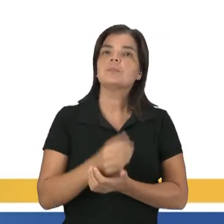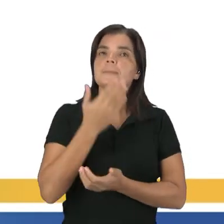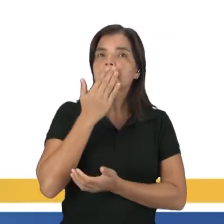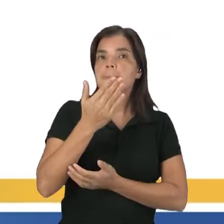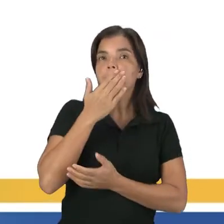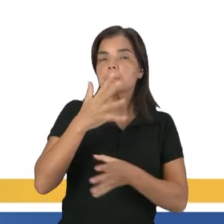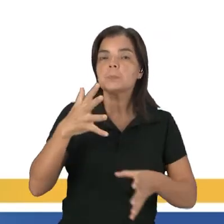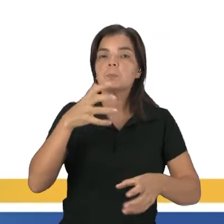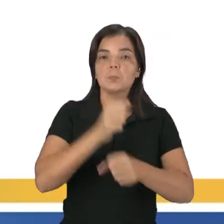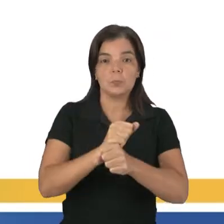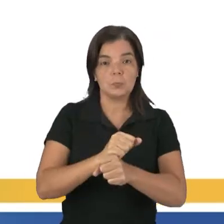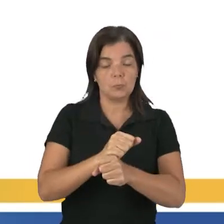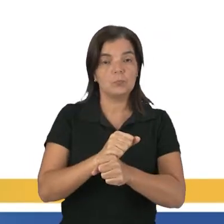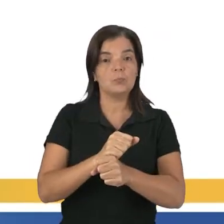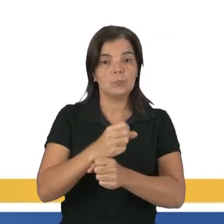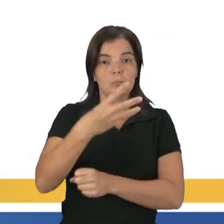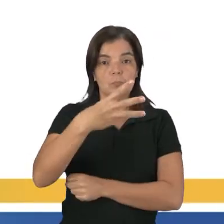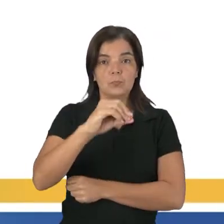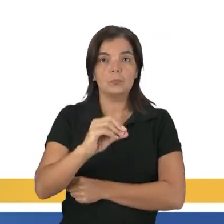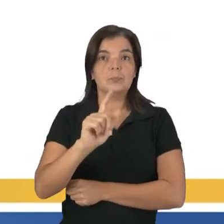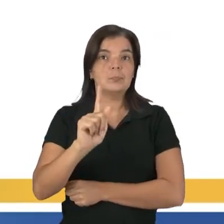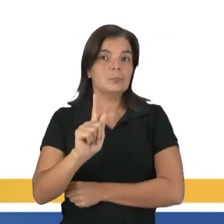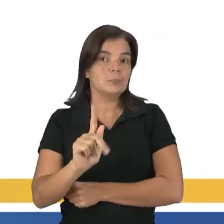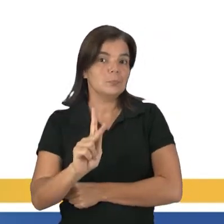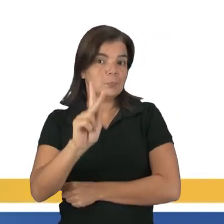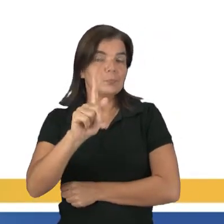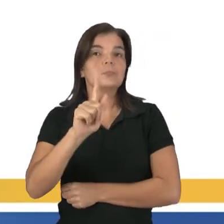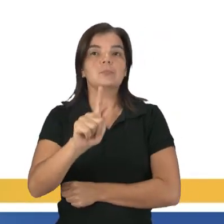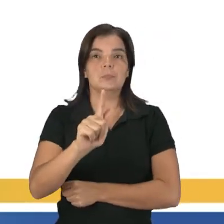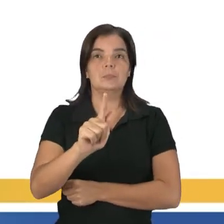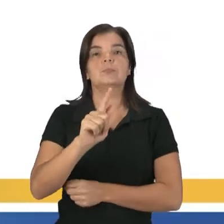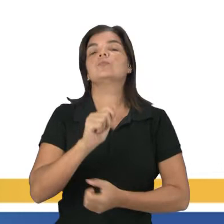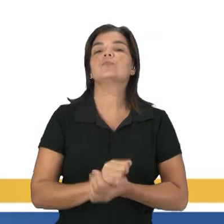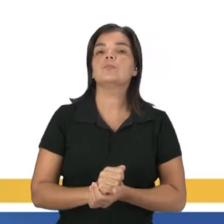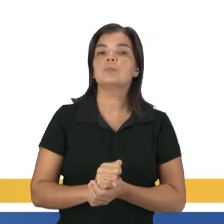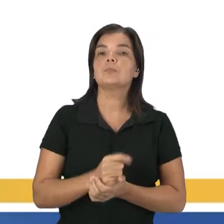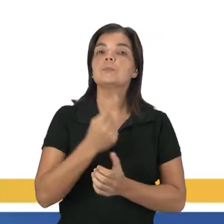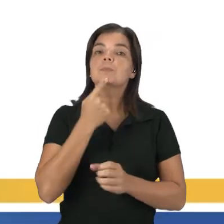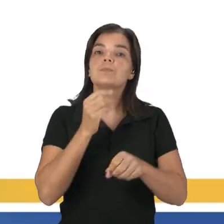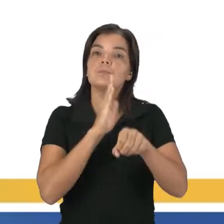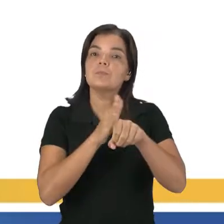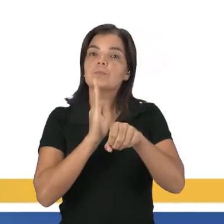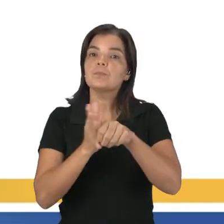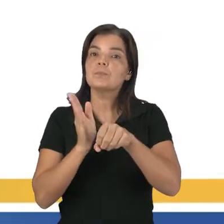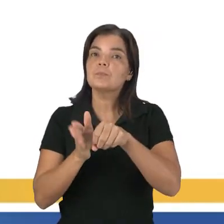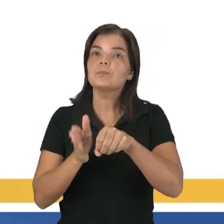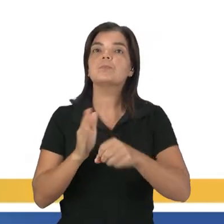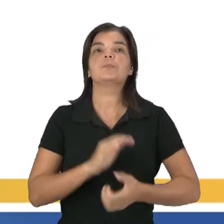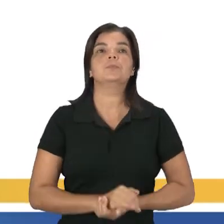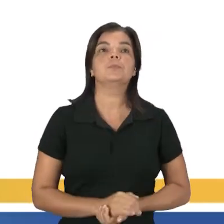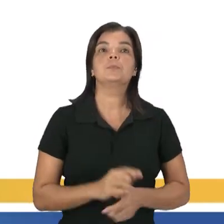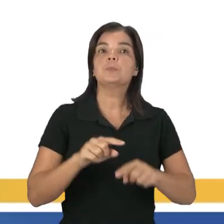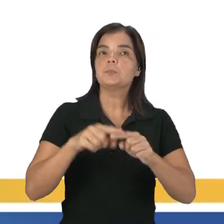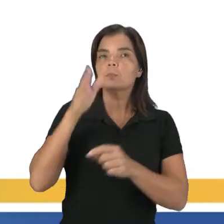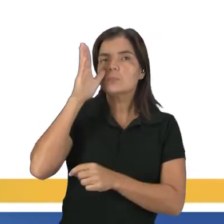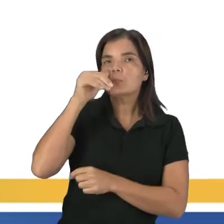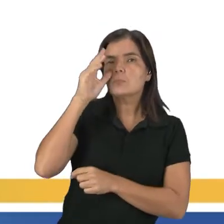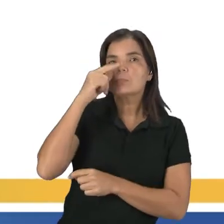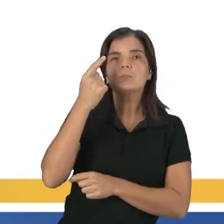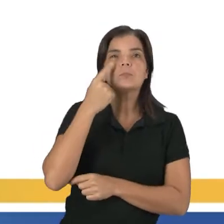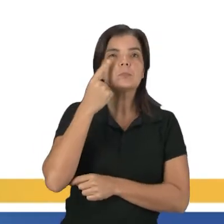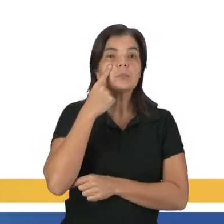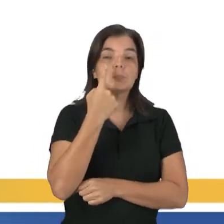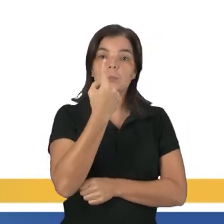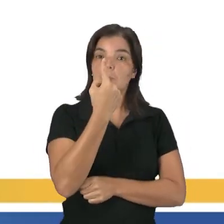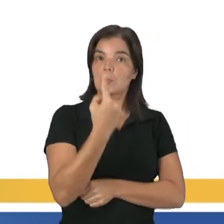hortifruti fez um pedido no total de 30 quilos de tomate. Por curiosidade, ele